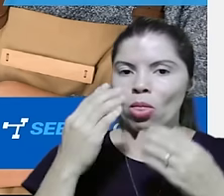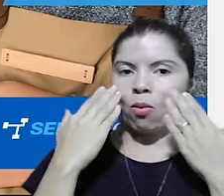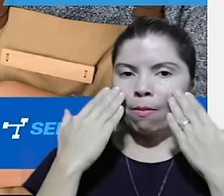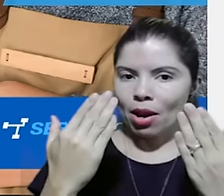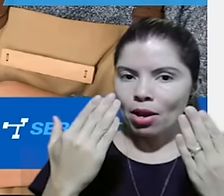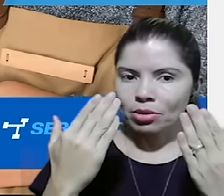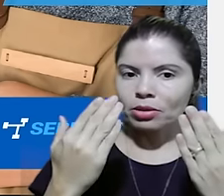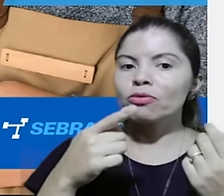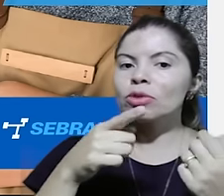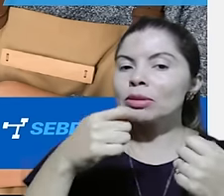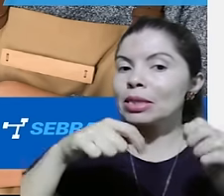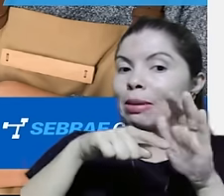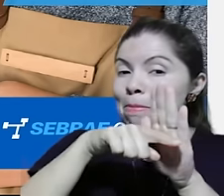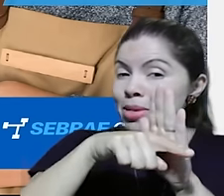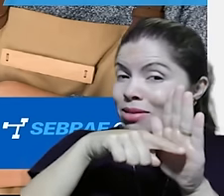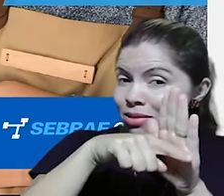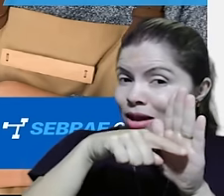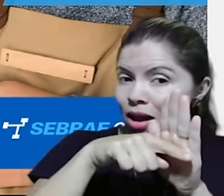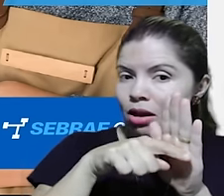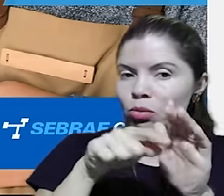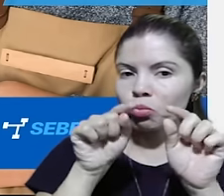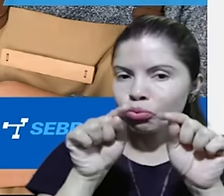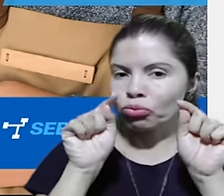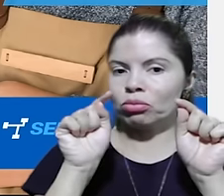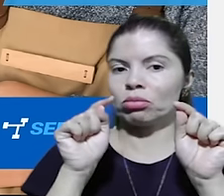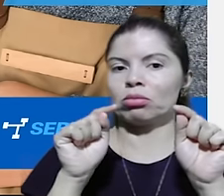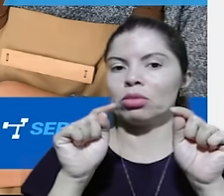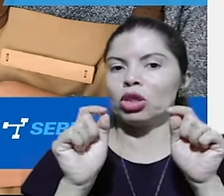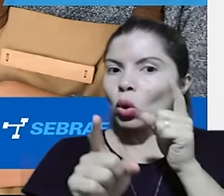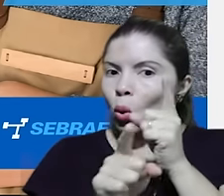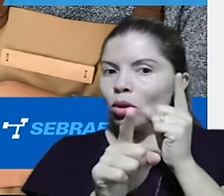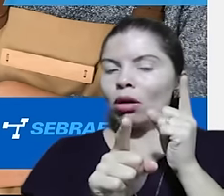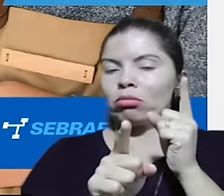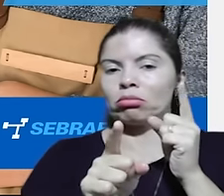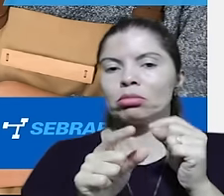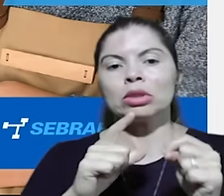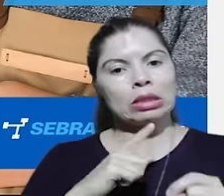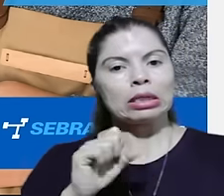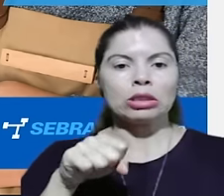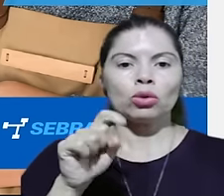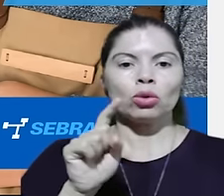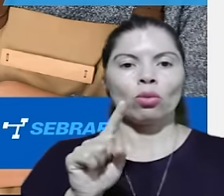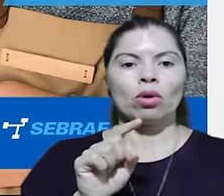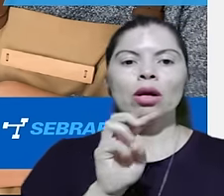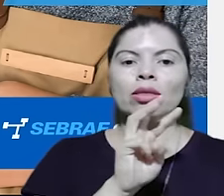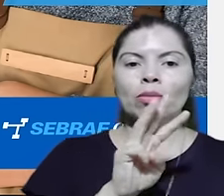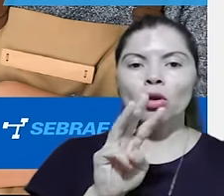precisa pesquisar para ver se ela tem inscrição estadual ou não para isso você acessa o